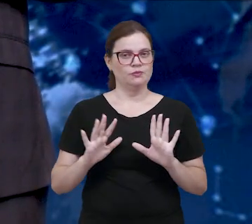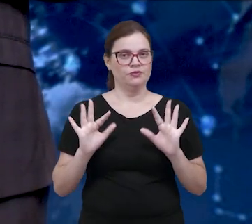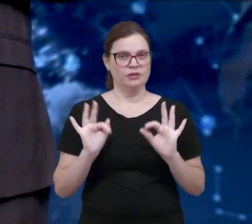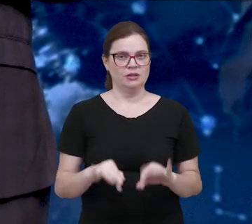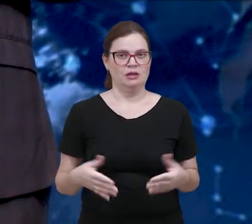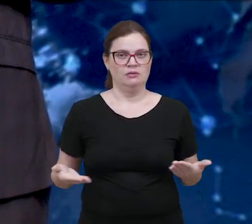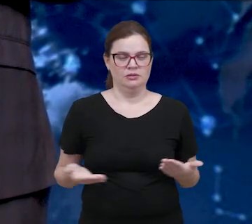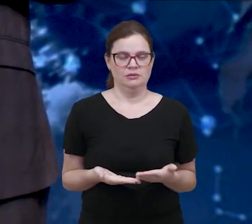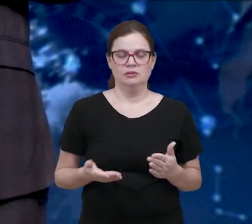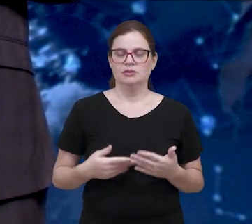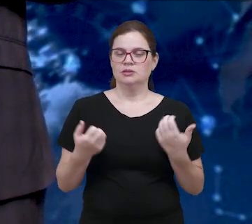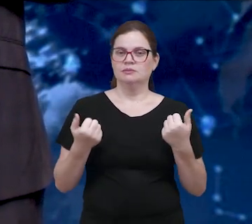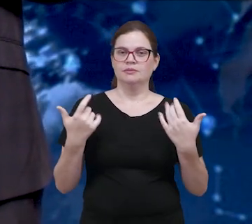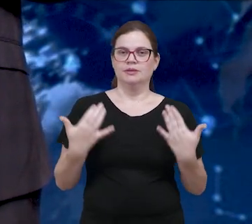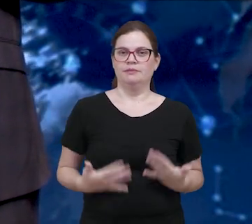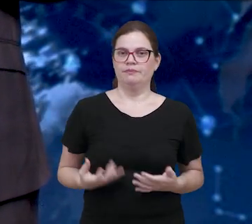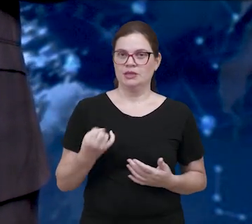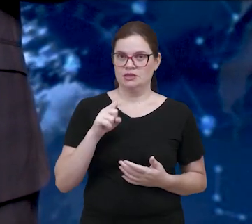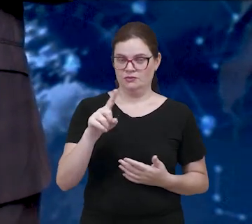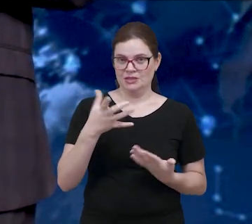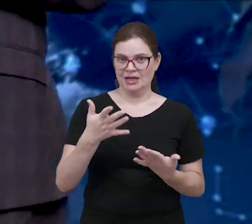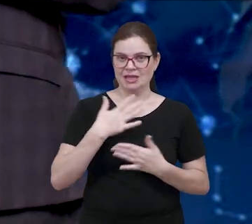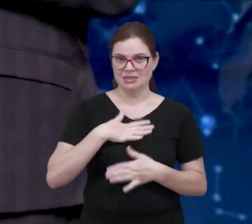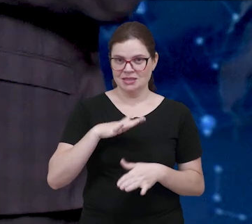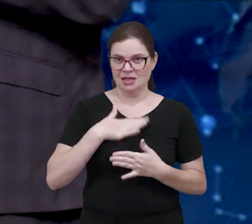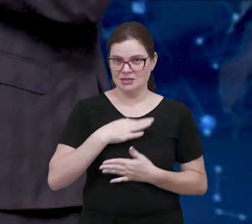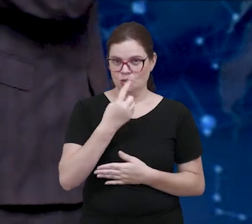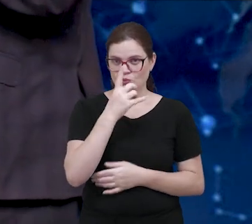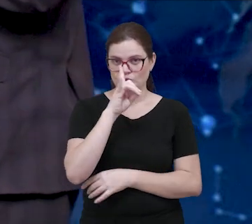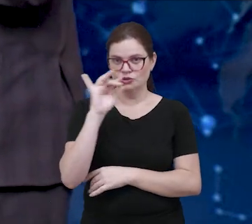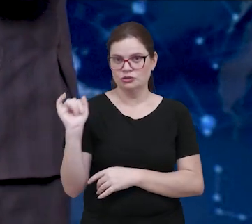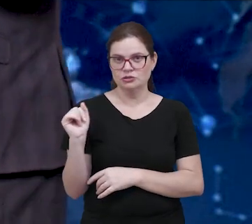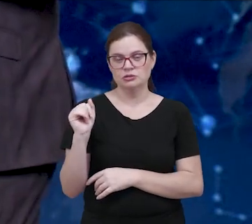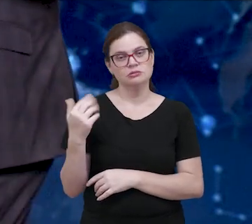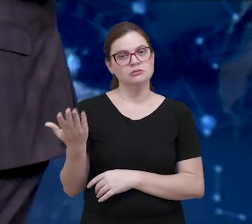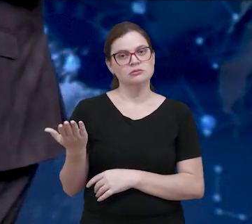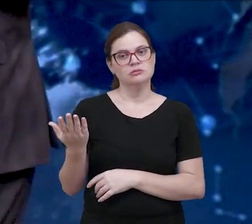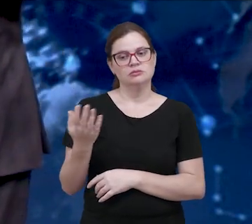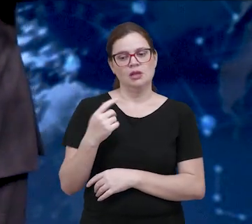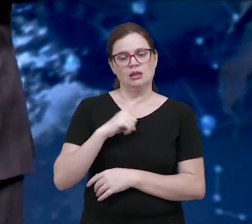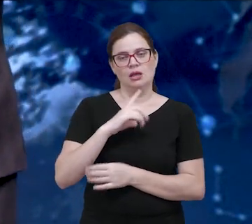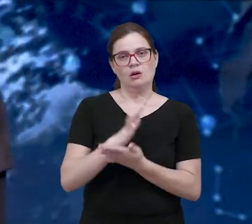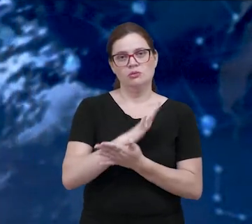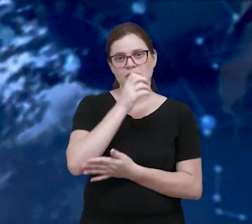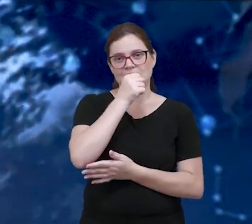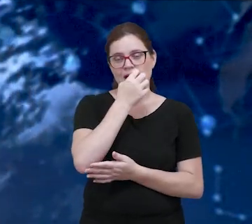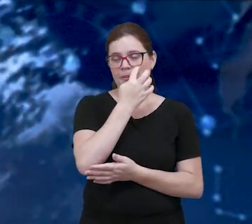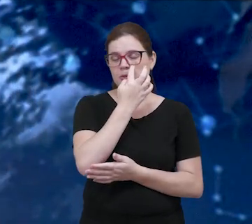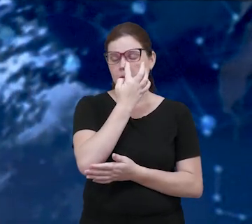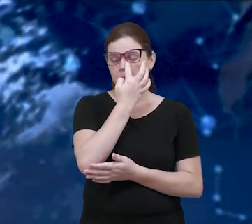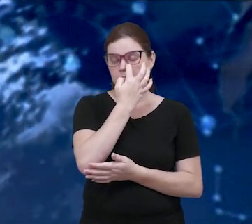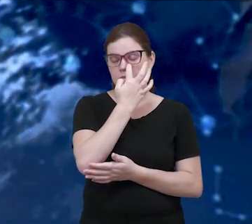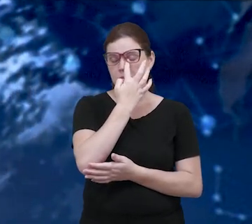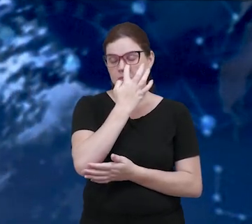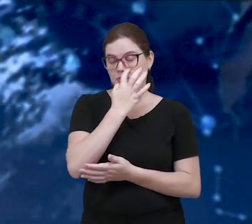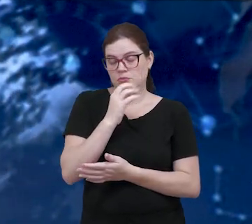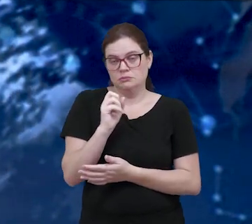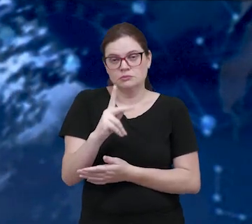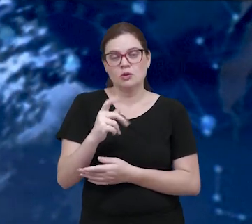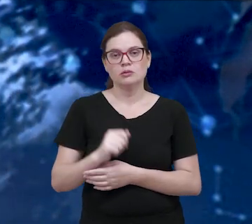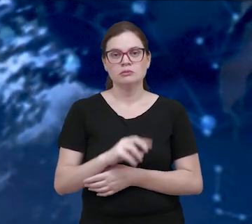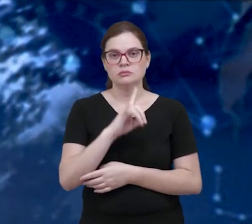aqui, concluindo, falando o seguinte, ó, quem quer guardar dia, guardar sábado, tem gente que quer guardar sábado. Guardar sábado, ele guarda um